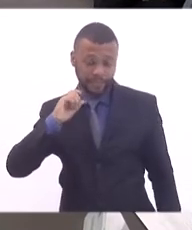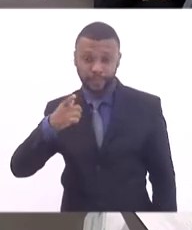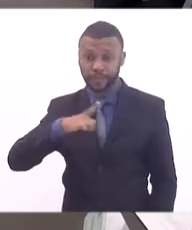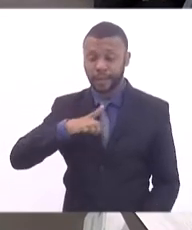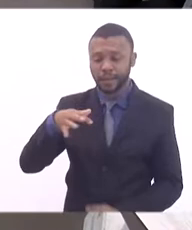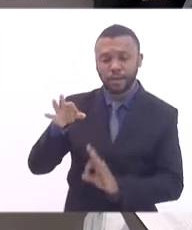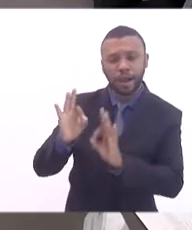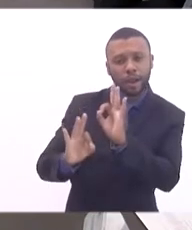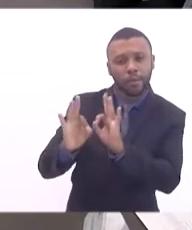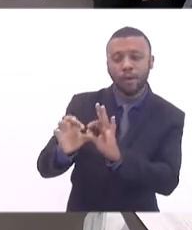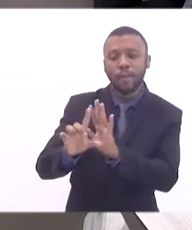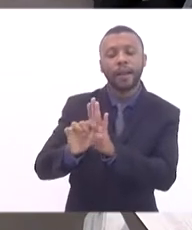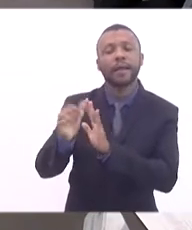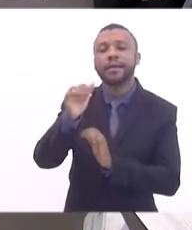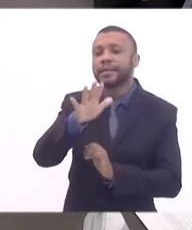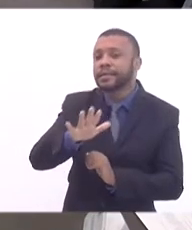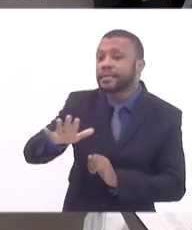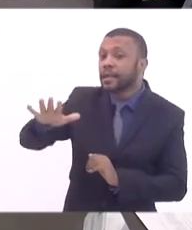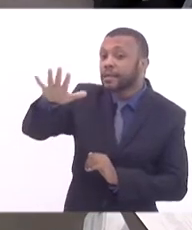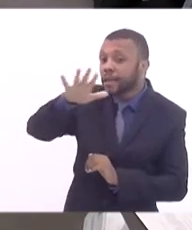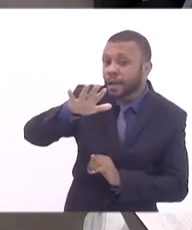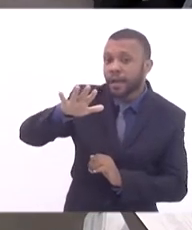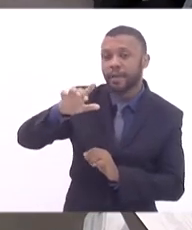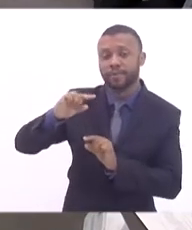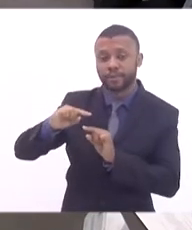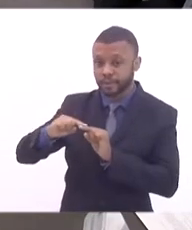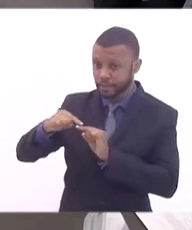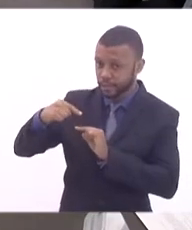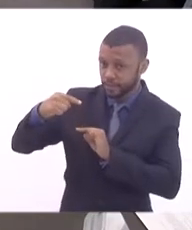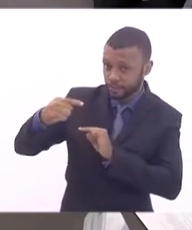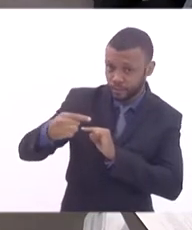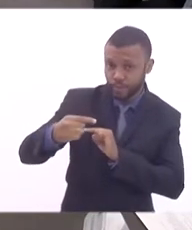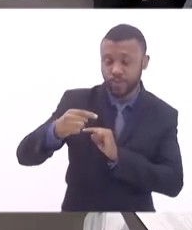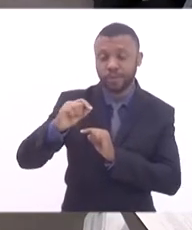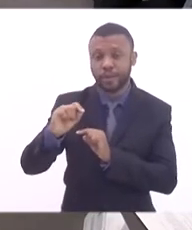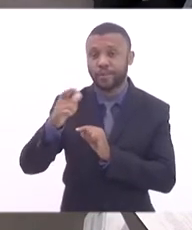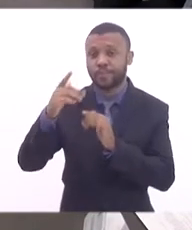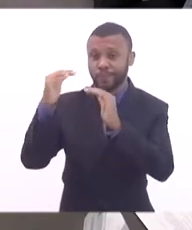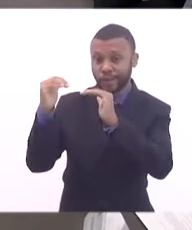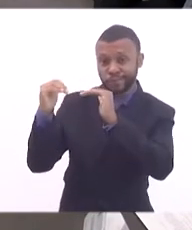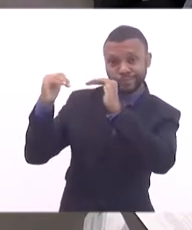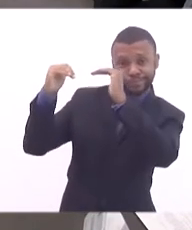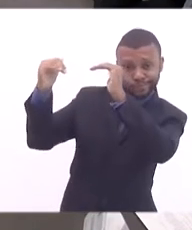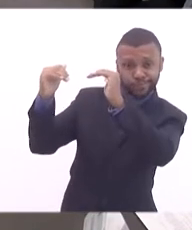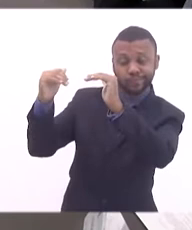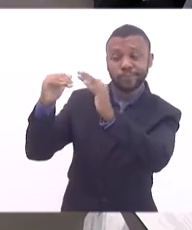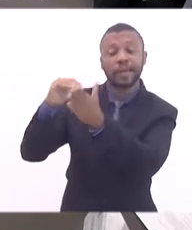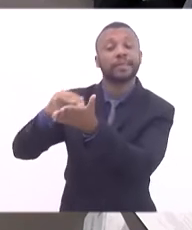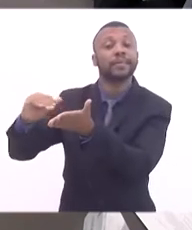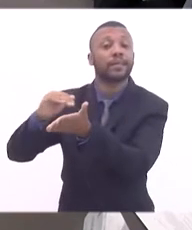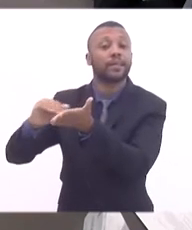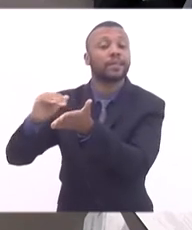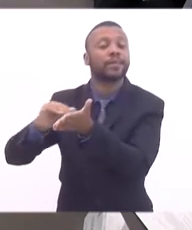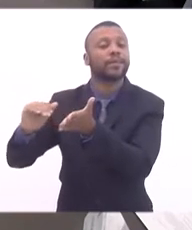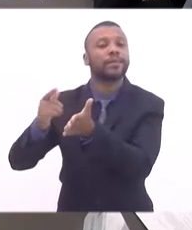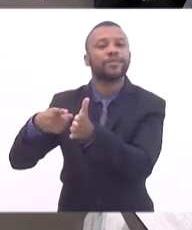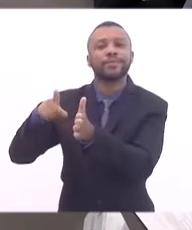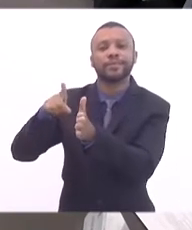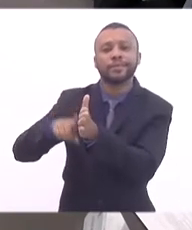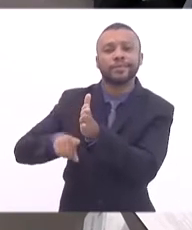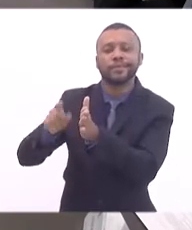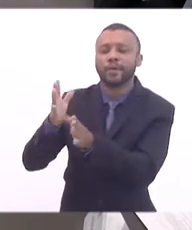genérica bom e depois a superintendência de tributação por